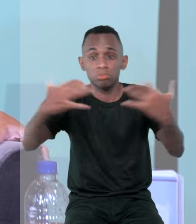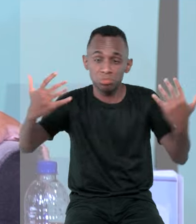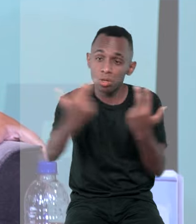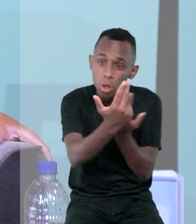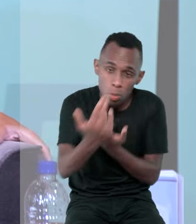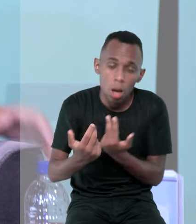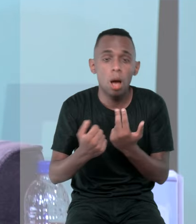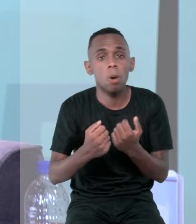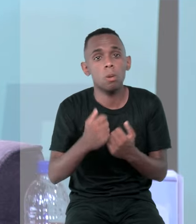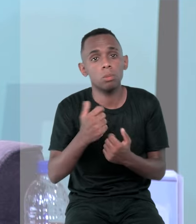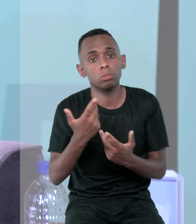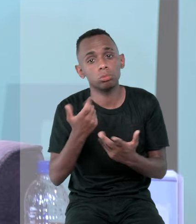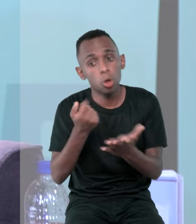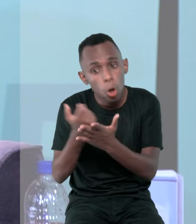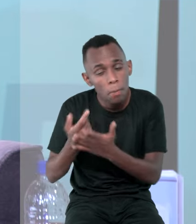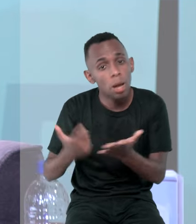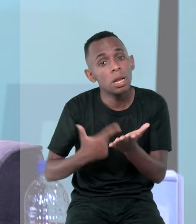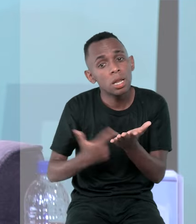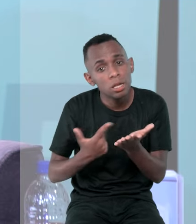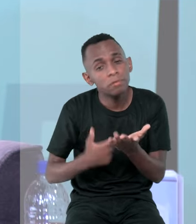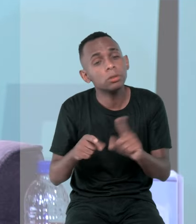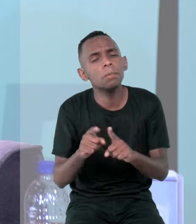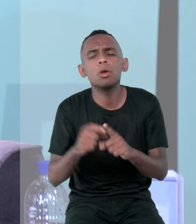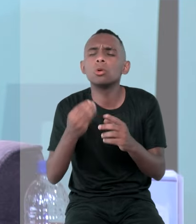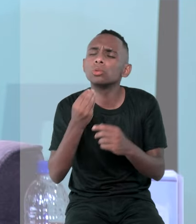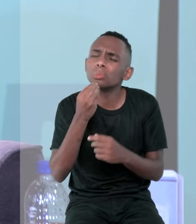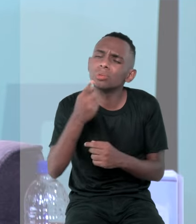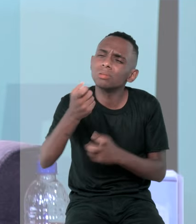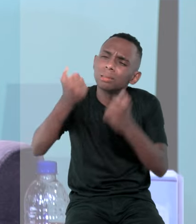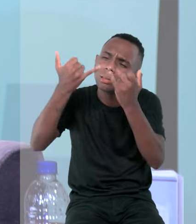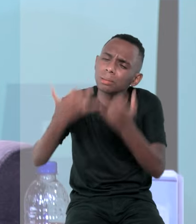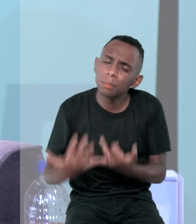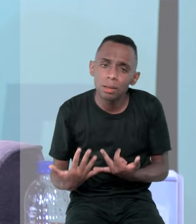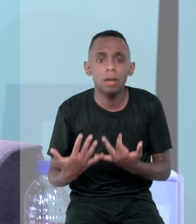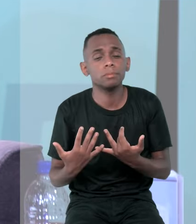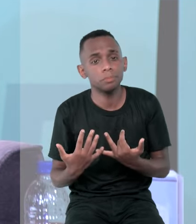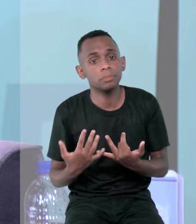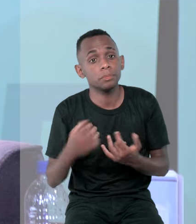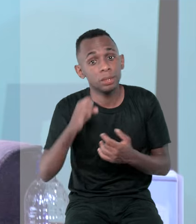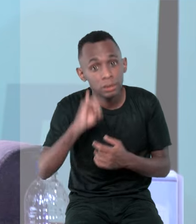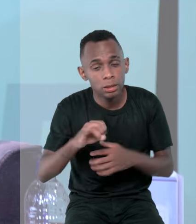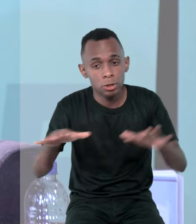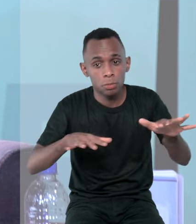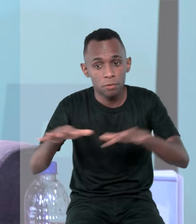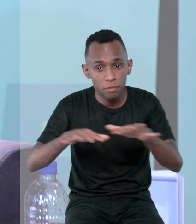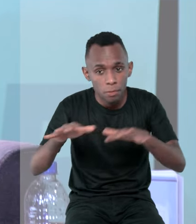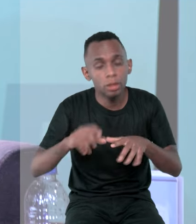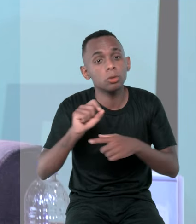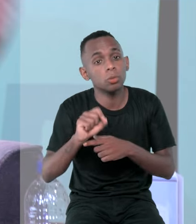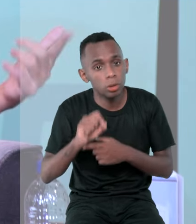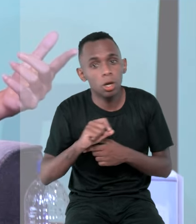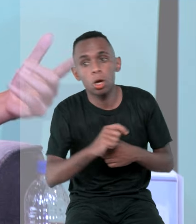livros. Eu queria que você pudesse falar um pouco nesse sentido, se esse movimento de